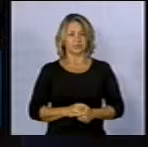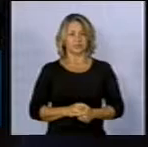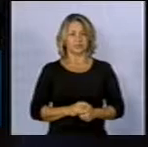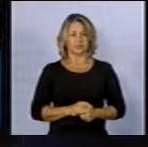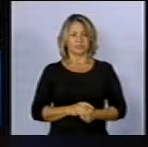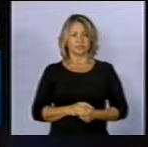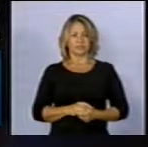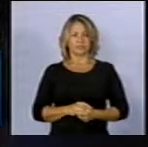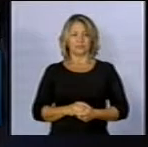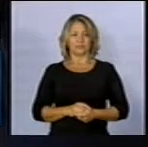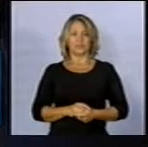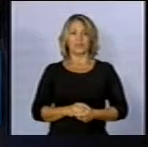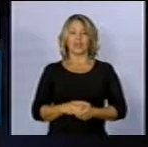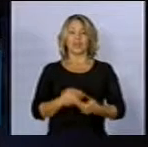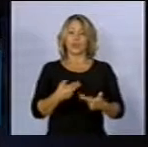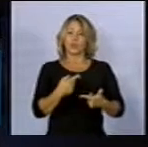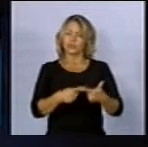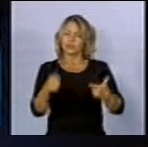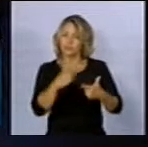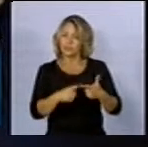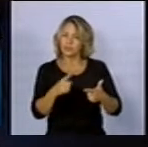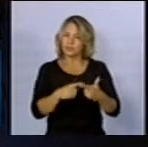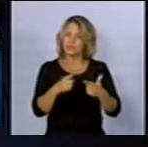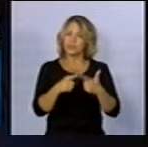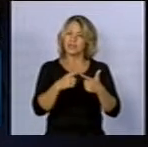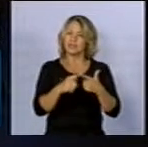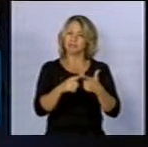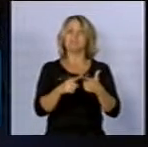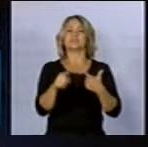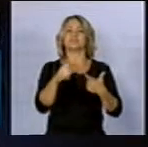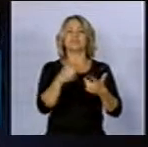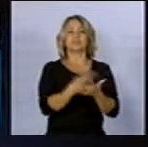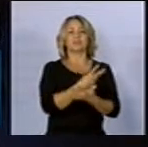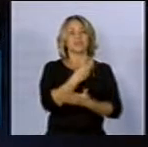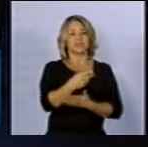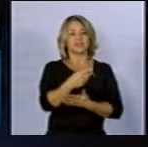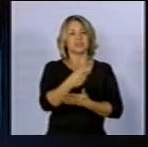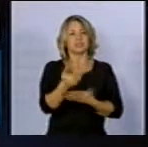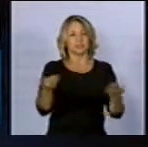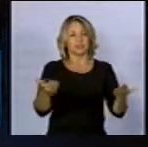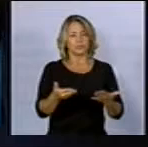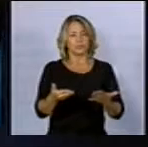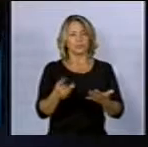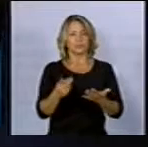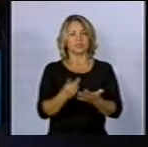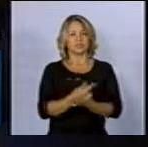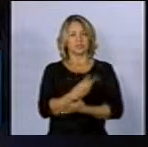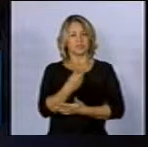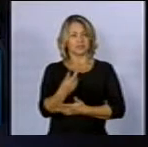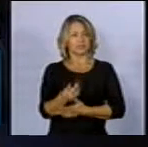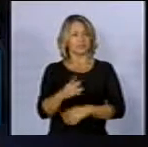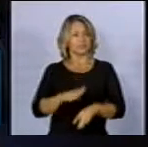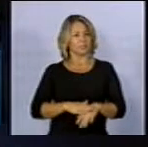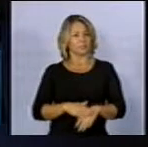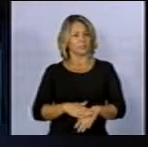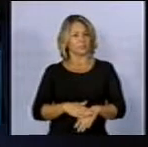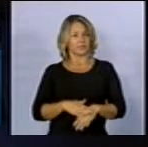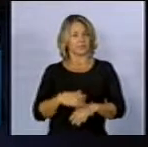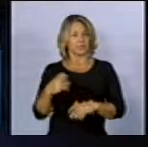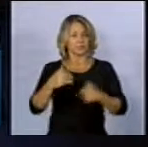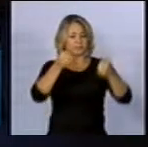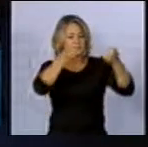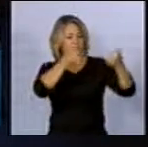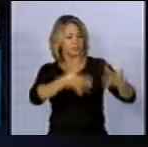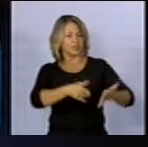isso os efeitos biológicos eles são causados né como eu estou eh